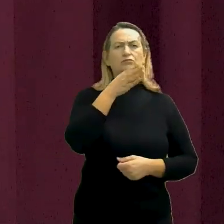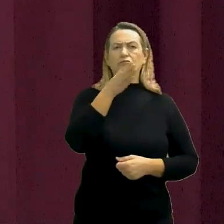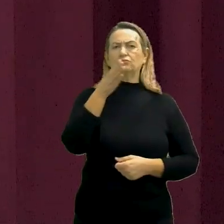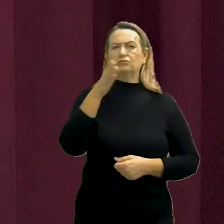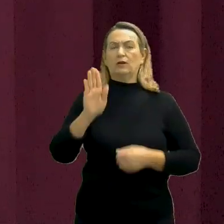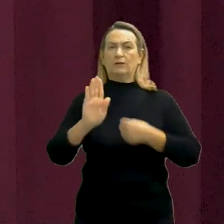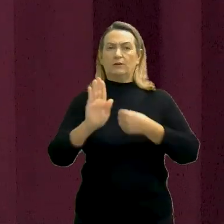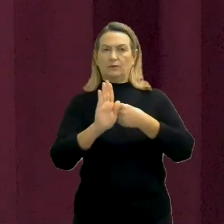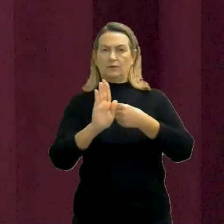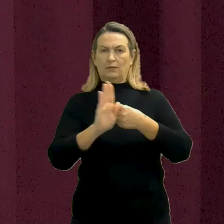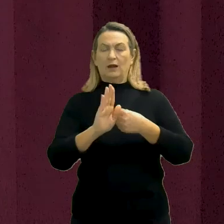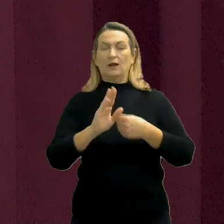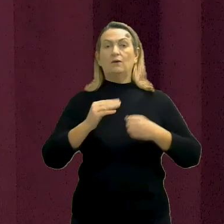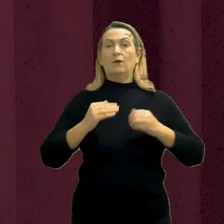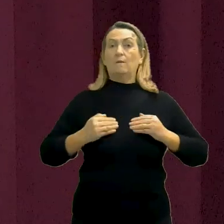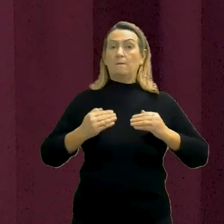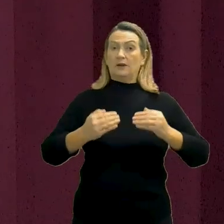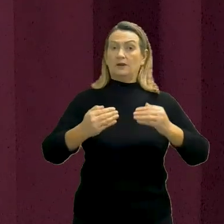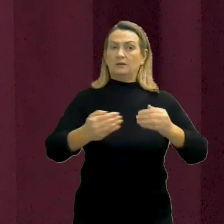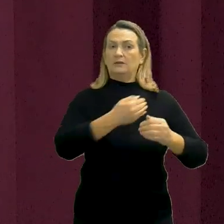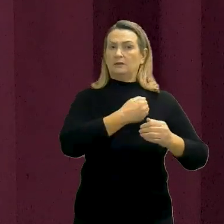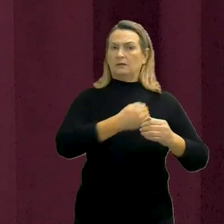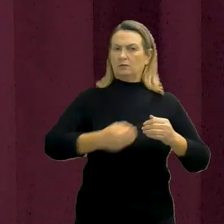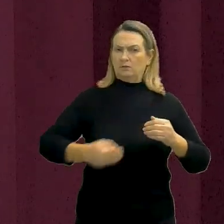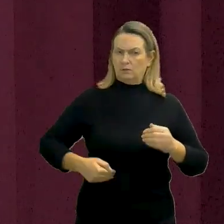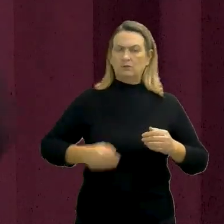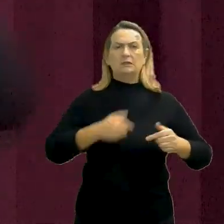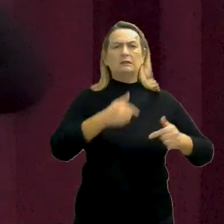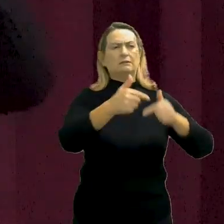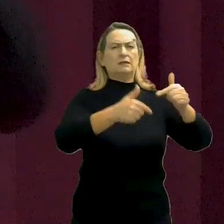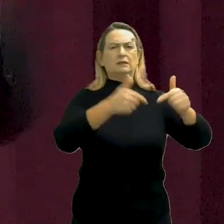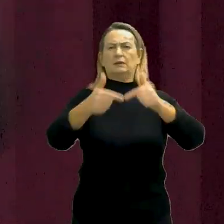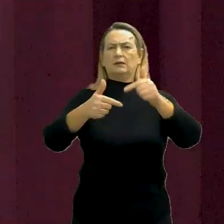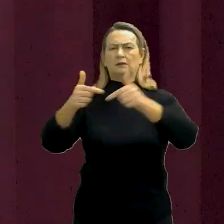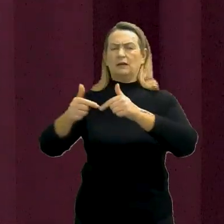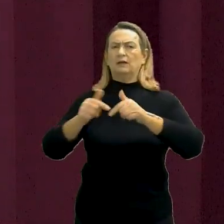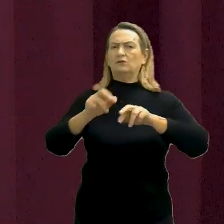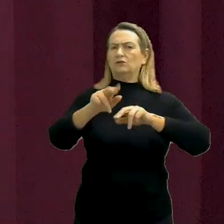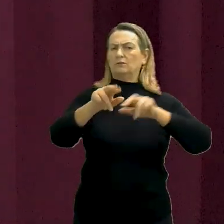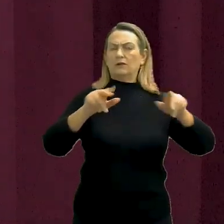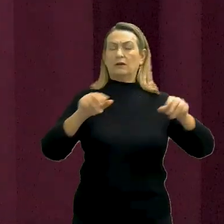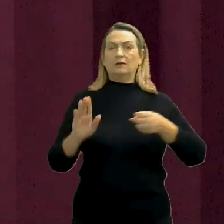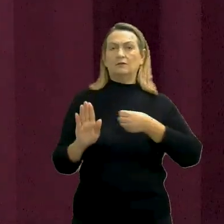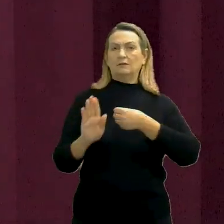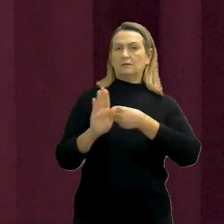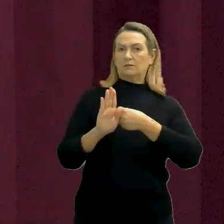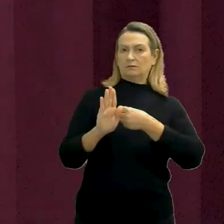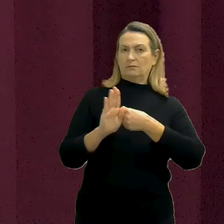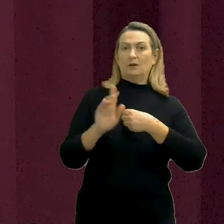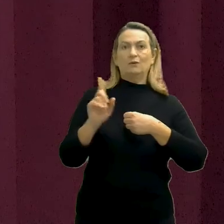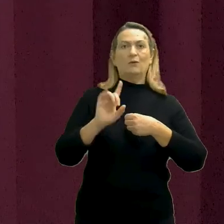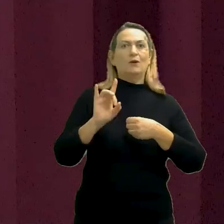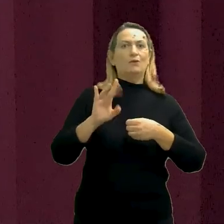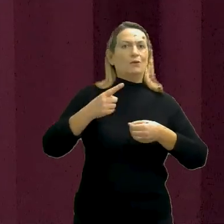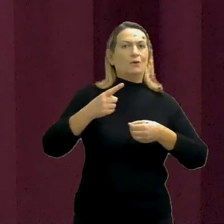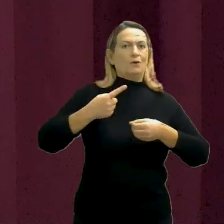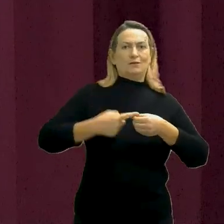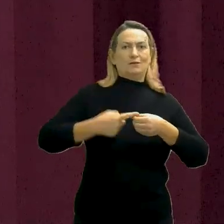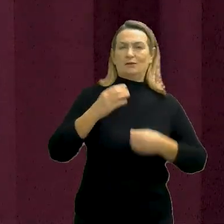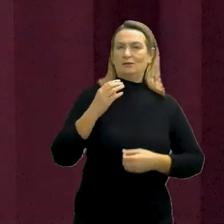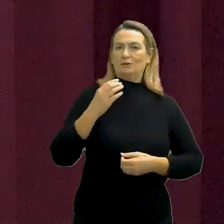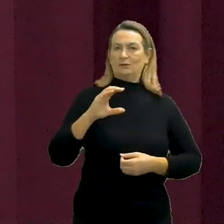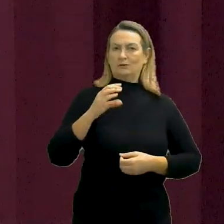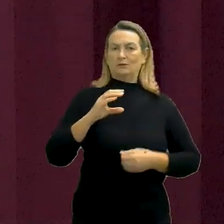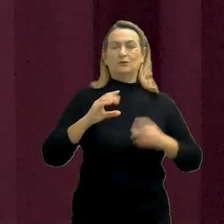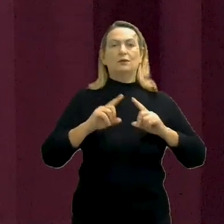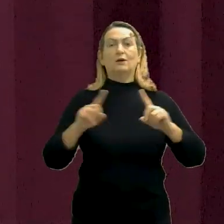ministério público que atua em diversos bairros não só em Curitiba mas em todas as todos os bairros do Estado do Paraná